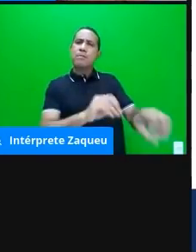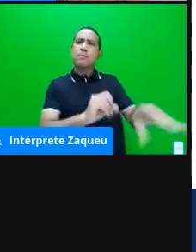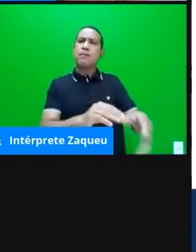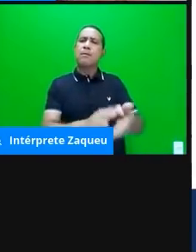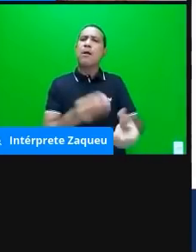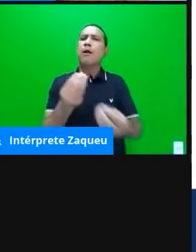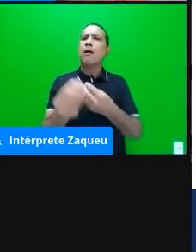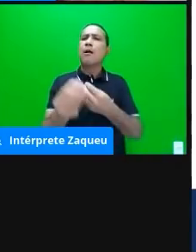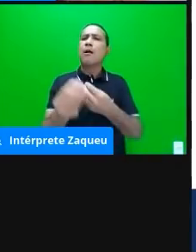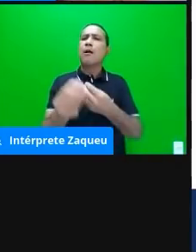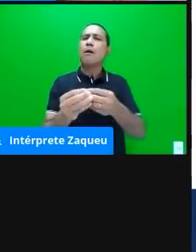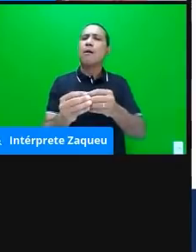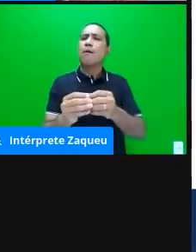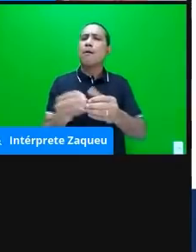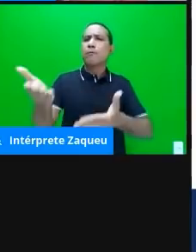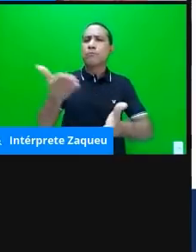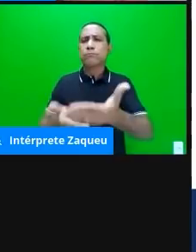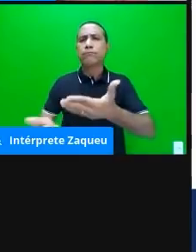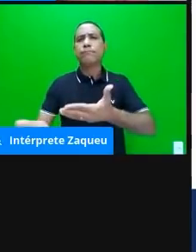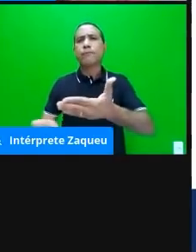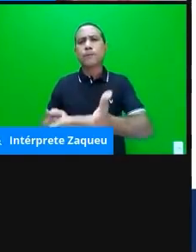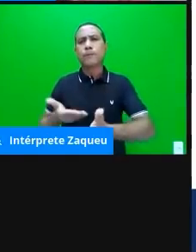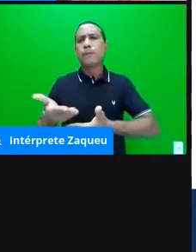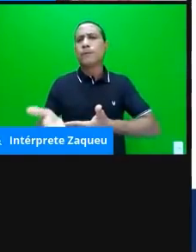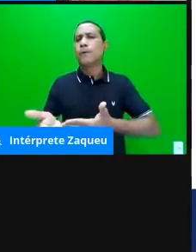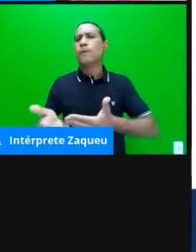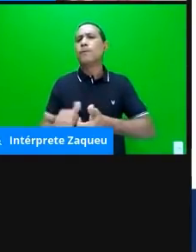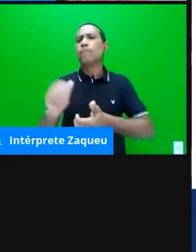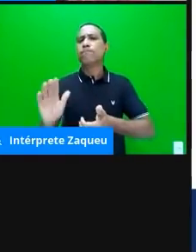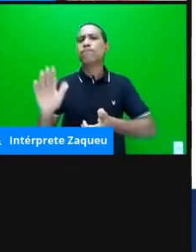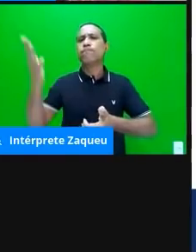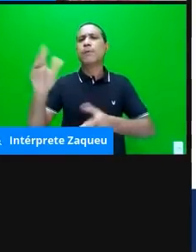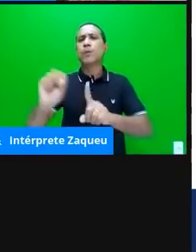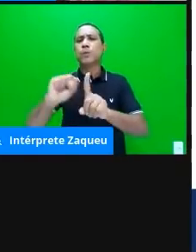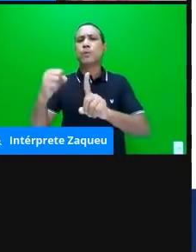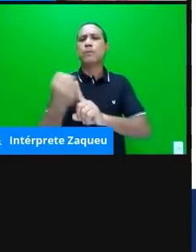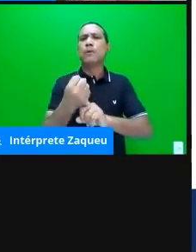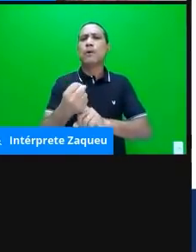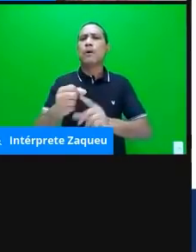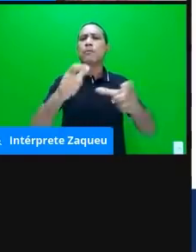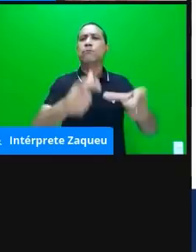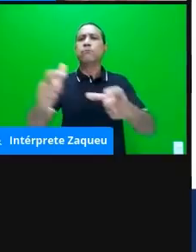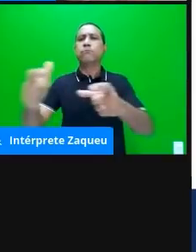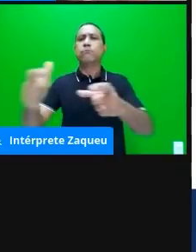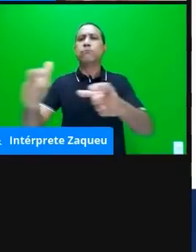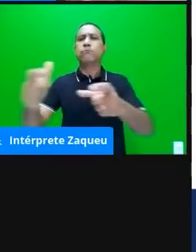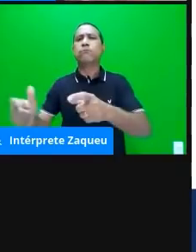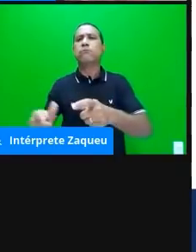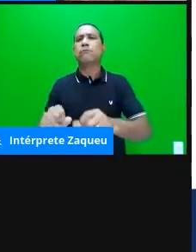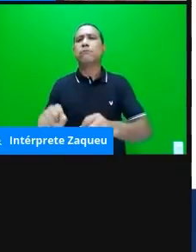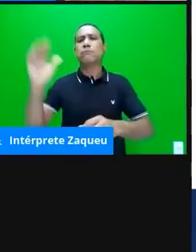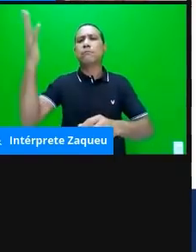situações de interação social e os diferentes campos de atuação. Aí nós temos